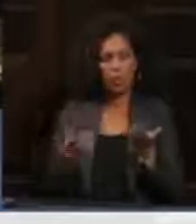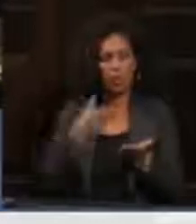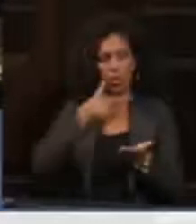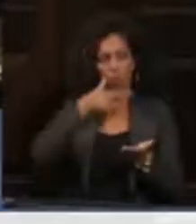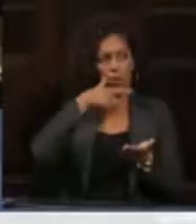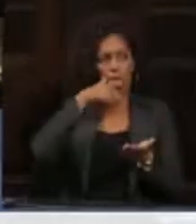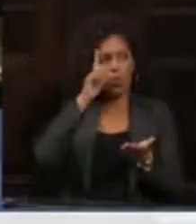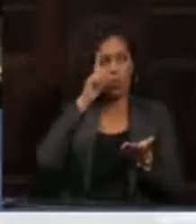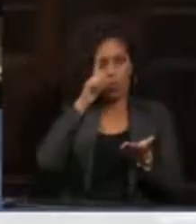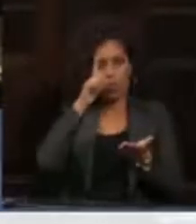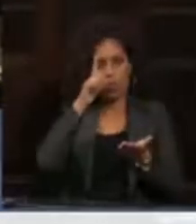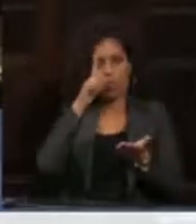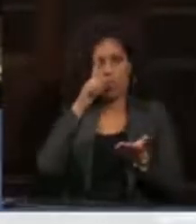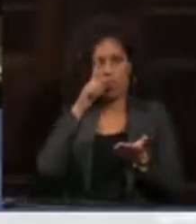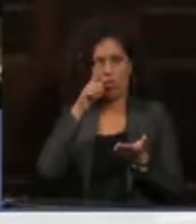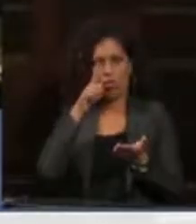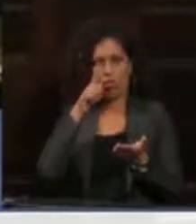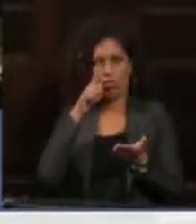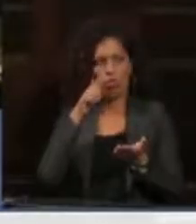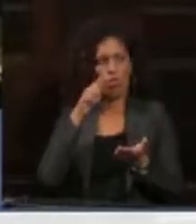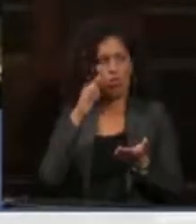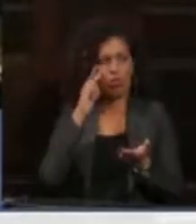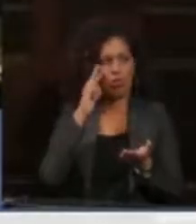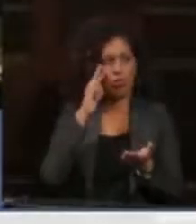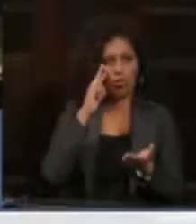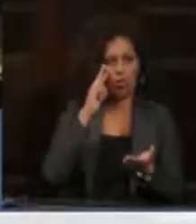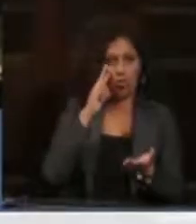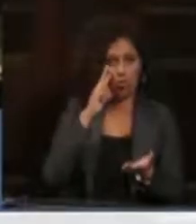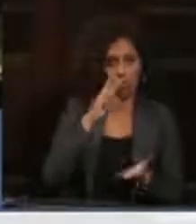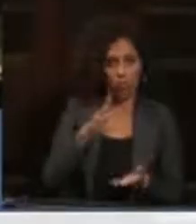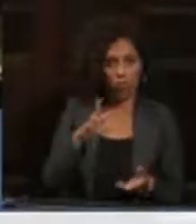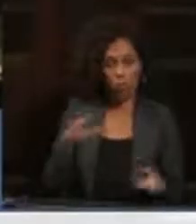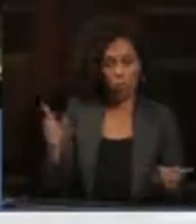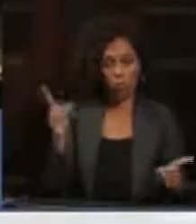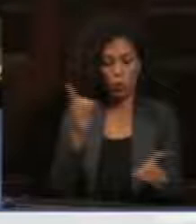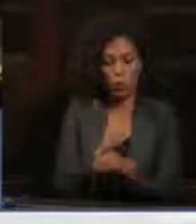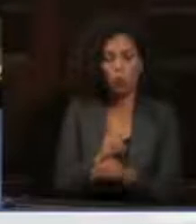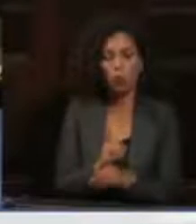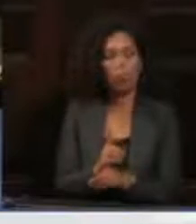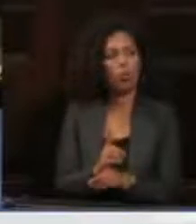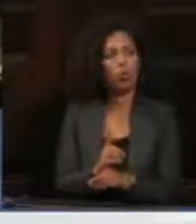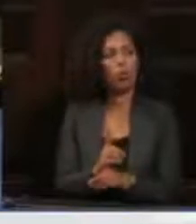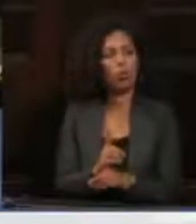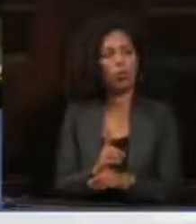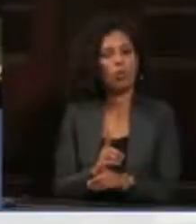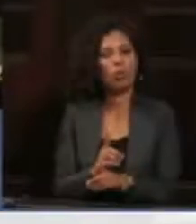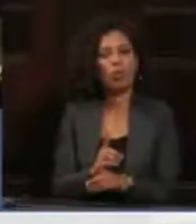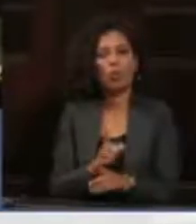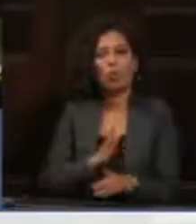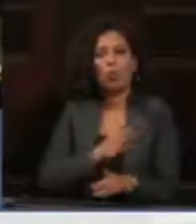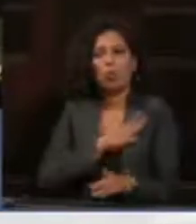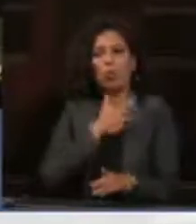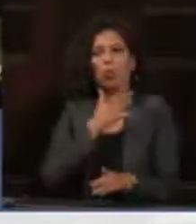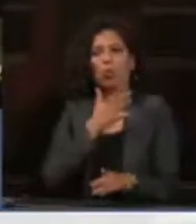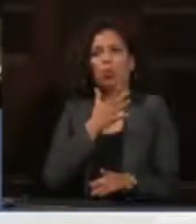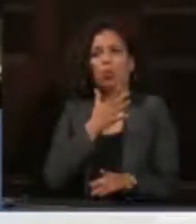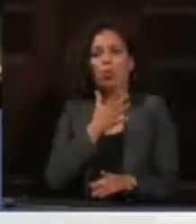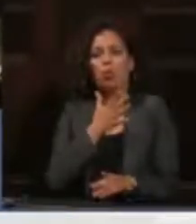presidente, na operação que apreendeu, para nossa